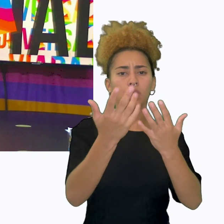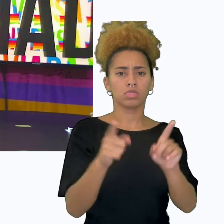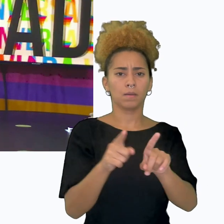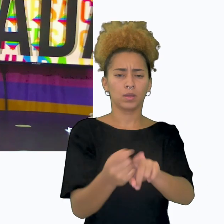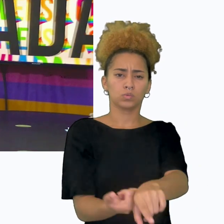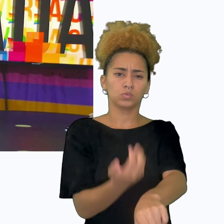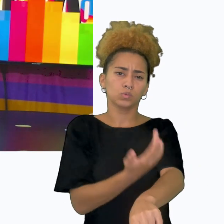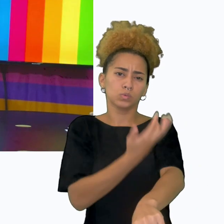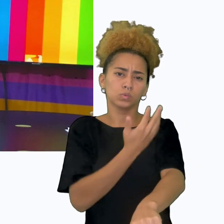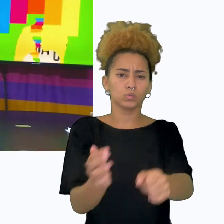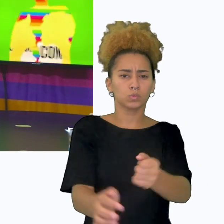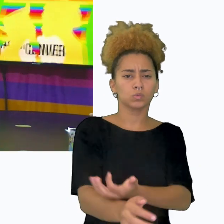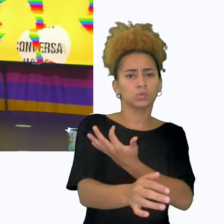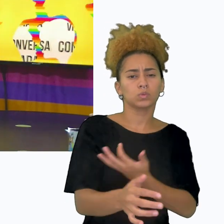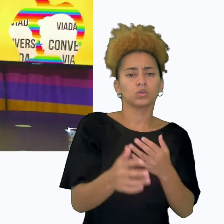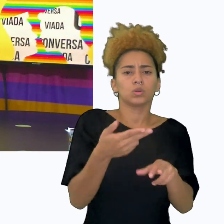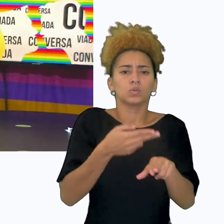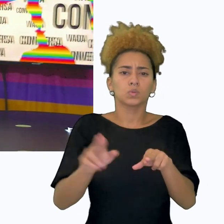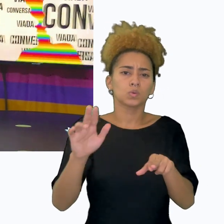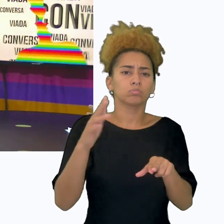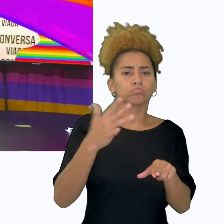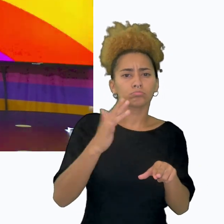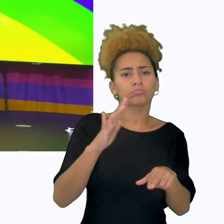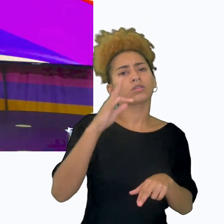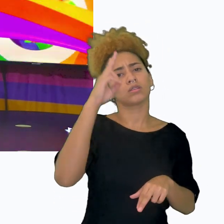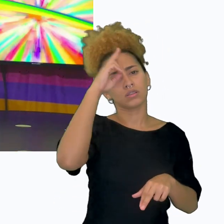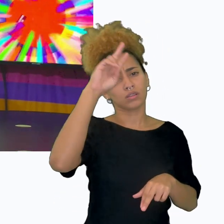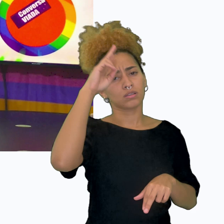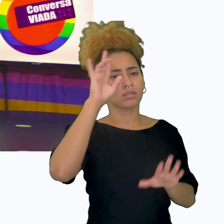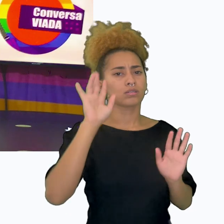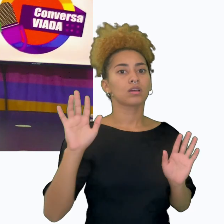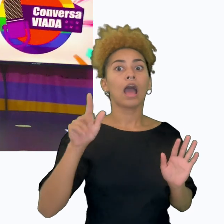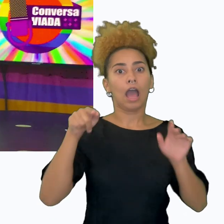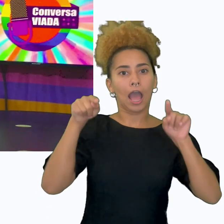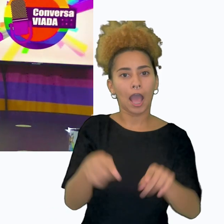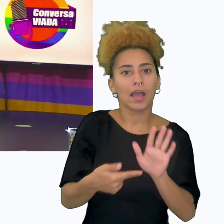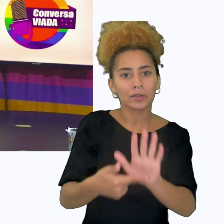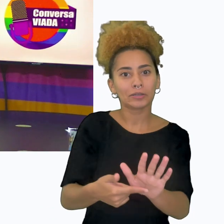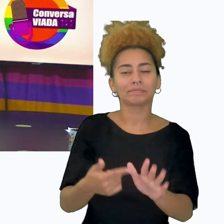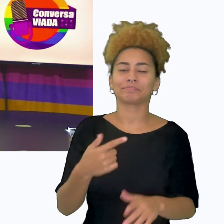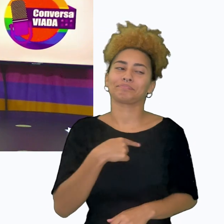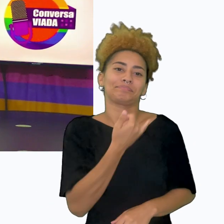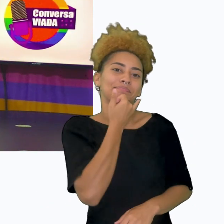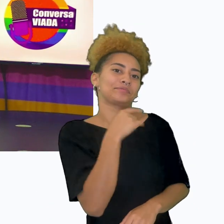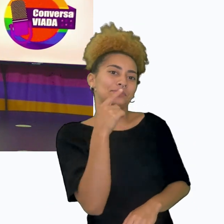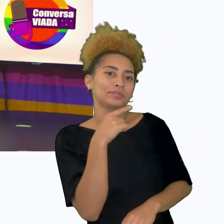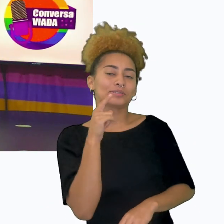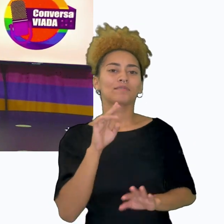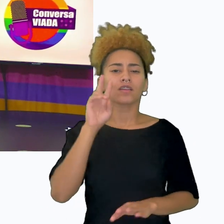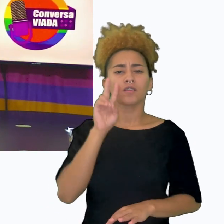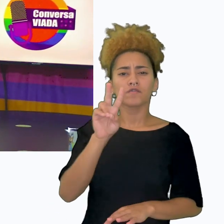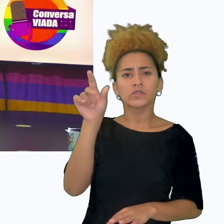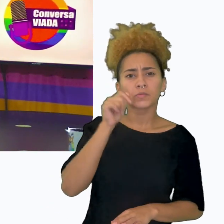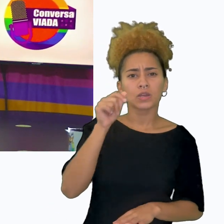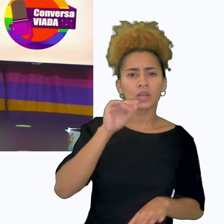passava fogo no corpo, semi-nua. Vamos eu repetir vi- essa cena. Não aqui consigo, agora. Mel, não consigo. Quando eu vi